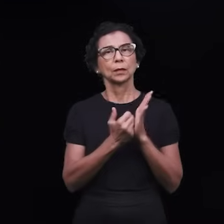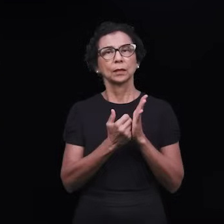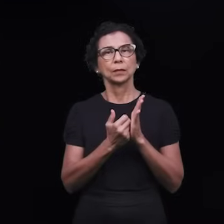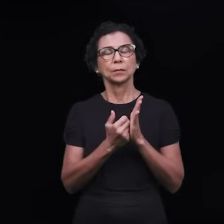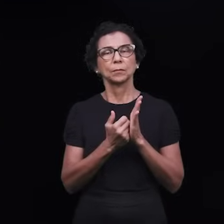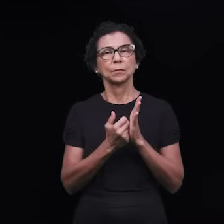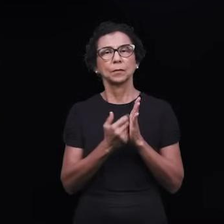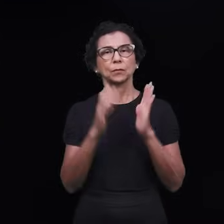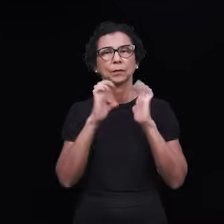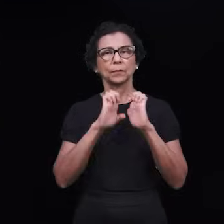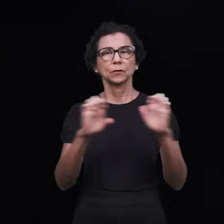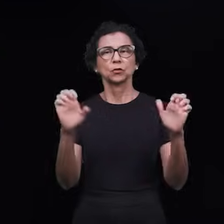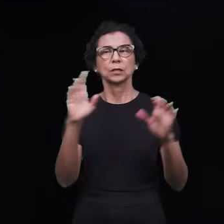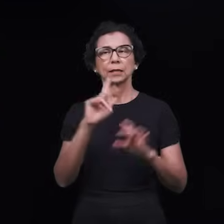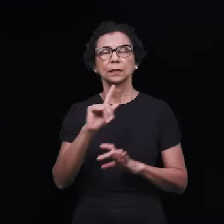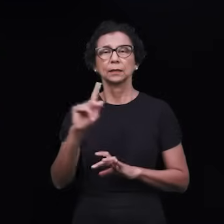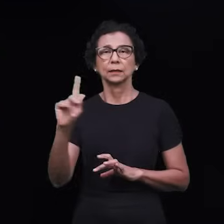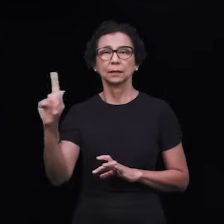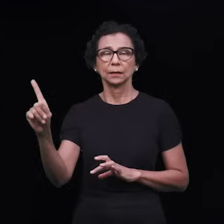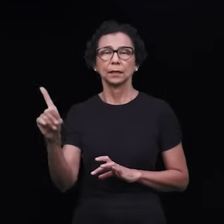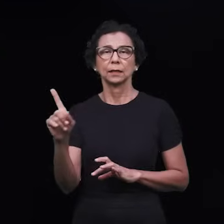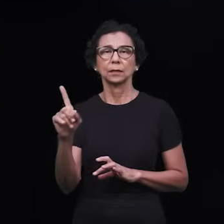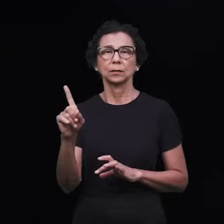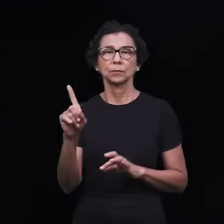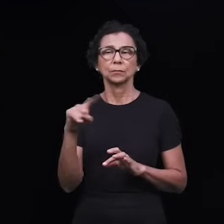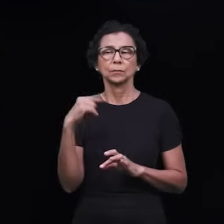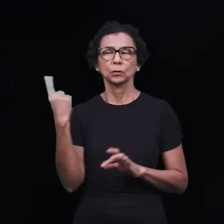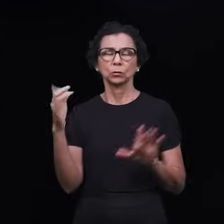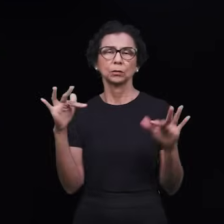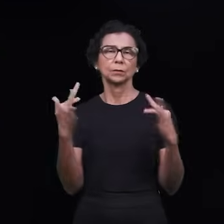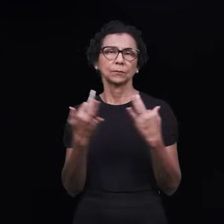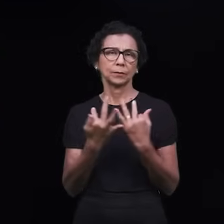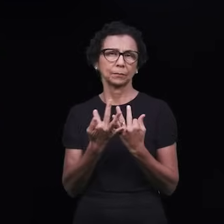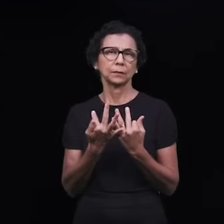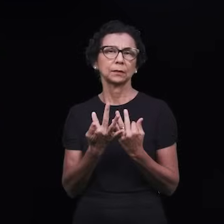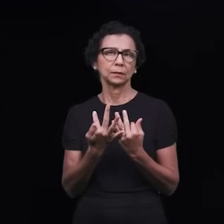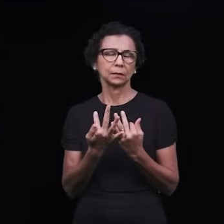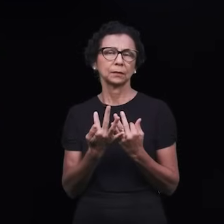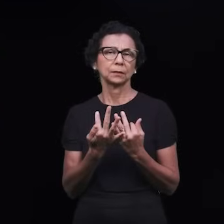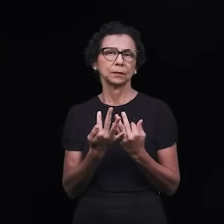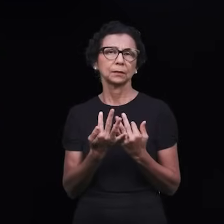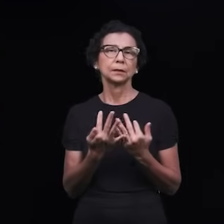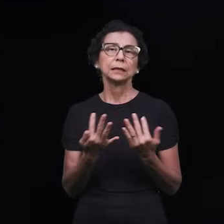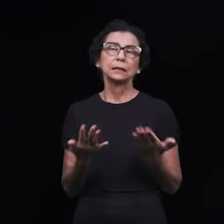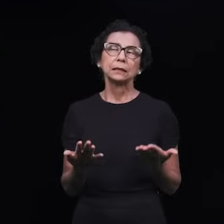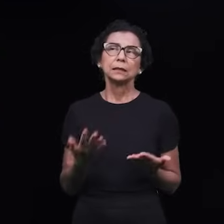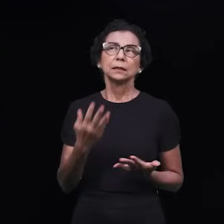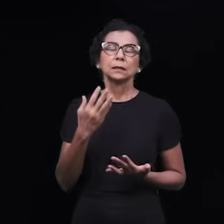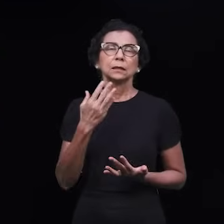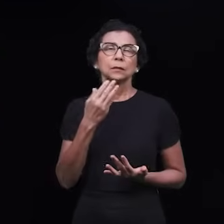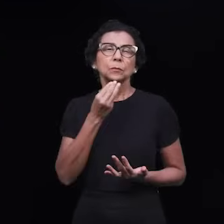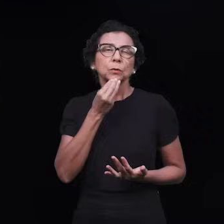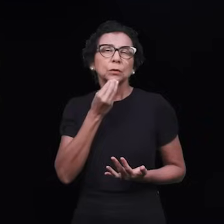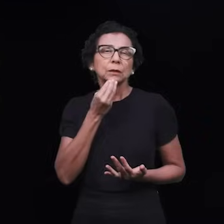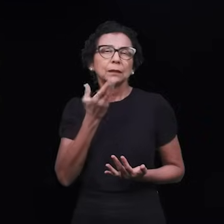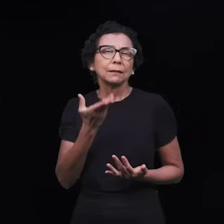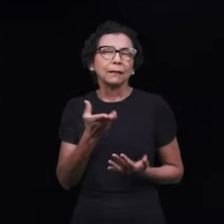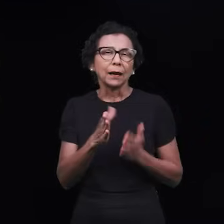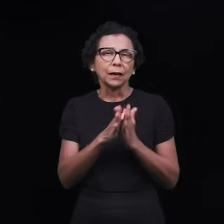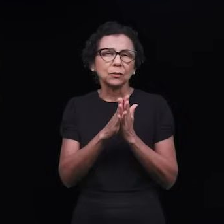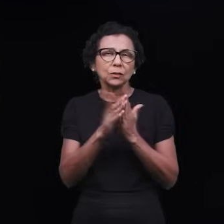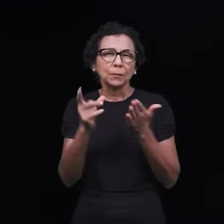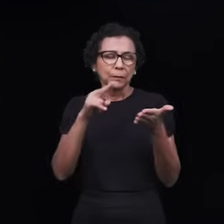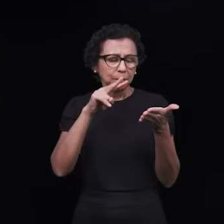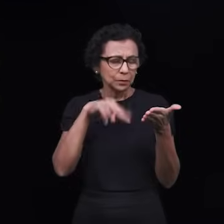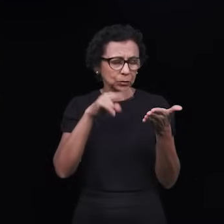Eterno. Bom, para mim e para a minha casa tem sido uma grande bênção. Nós temos tido a oportunidade de